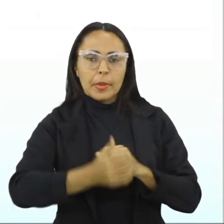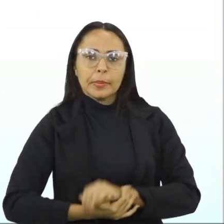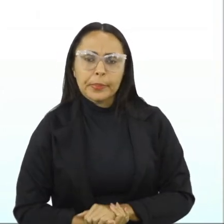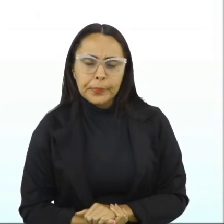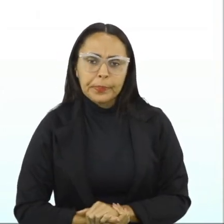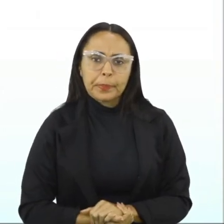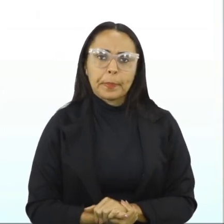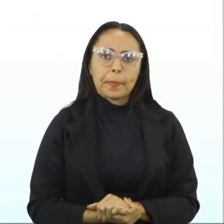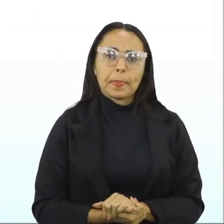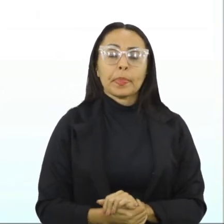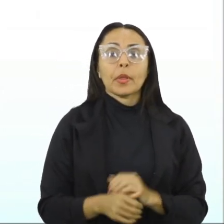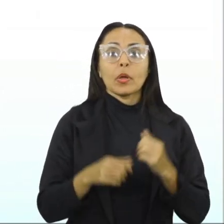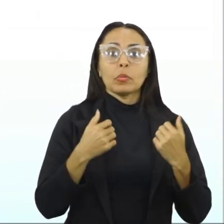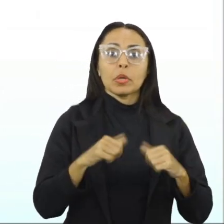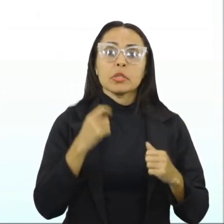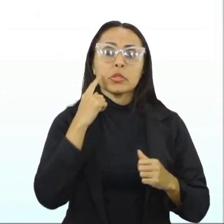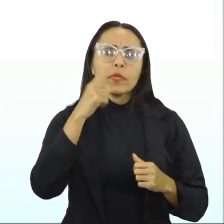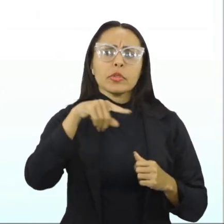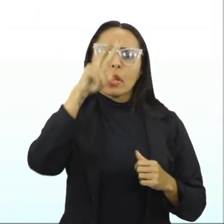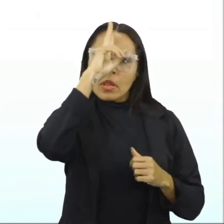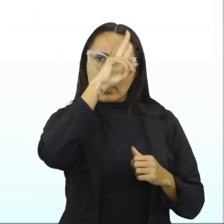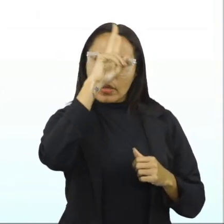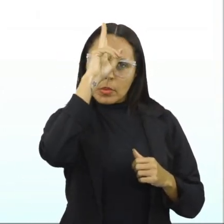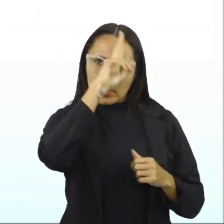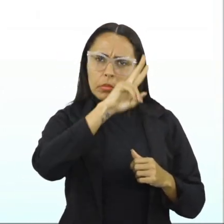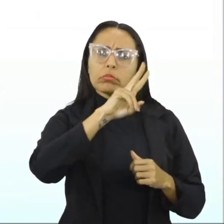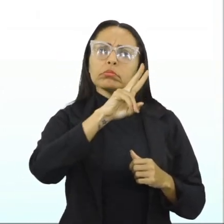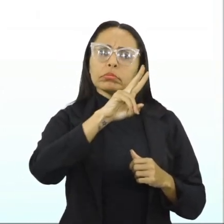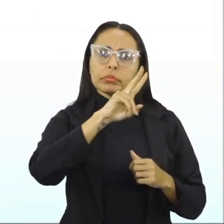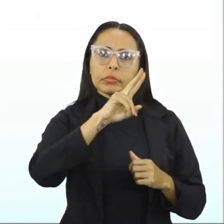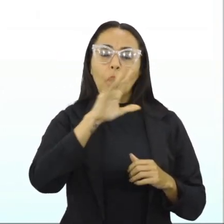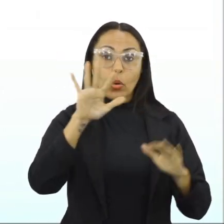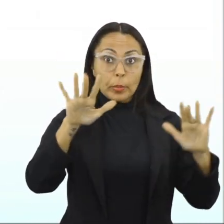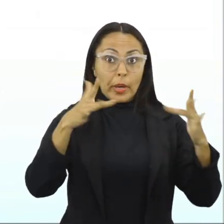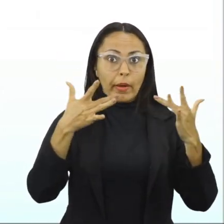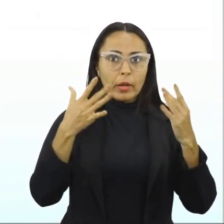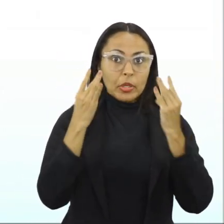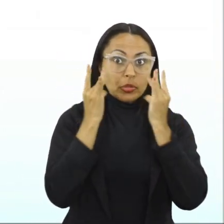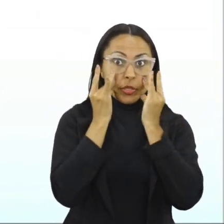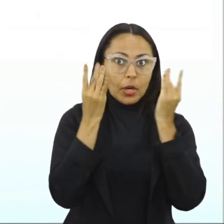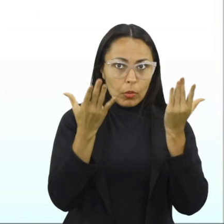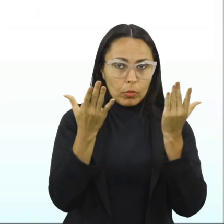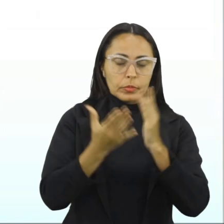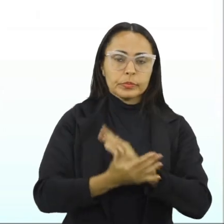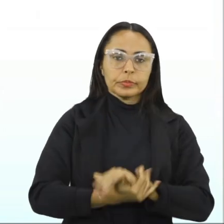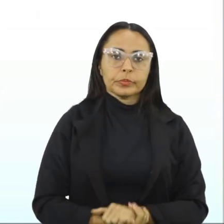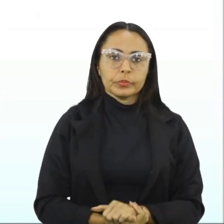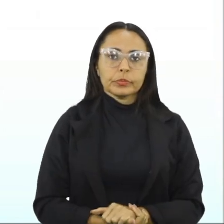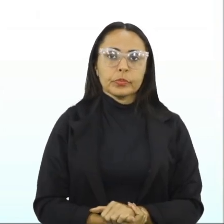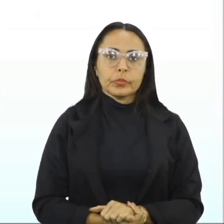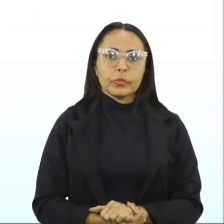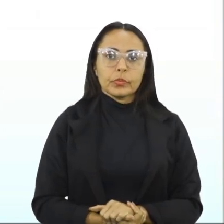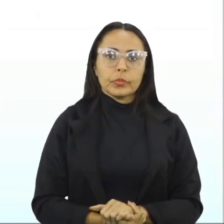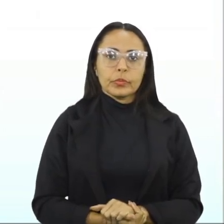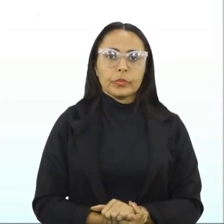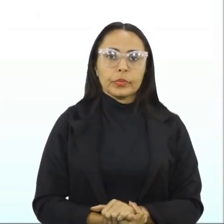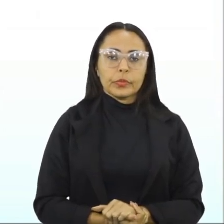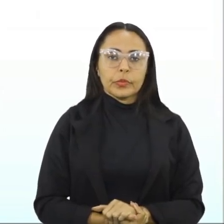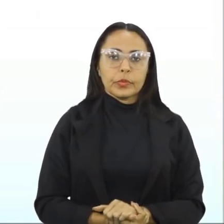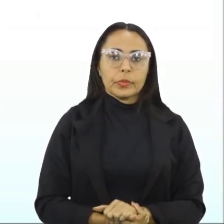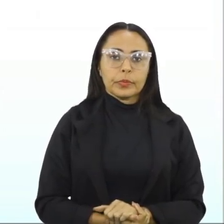assim, ó. Eu preciso que vocês lembrem, olha para cá, tá? Da